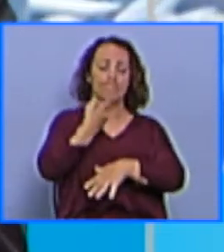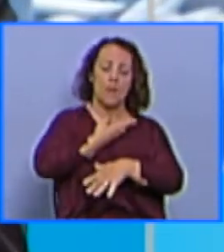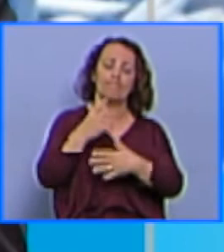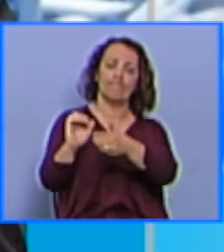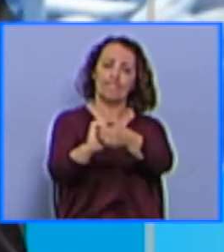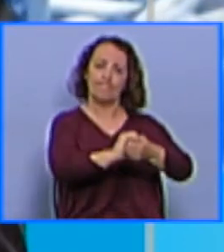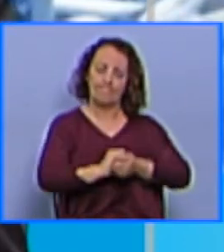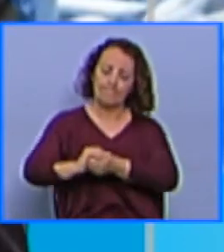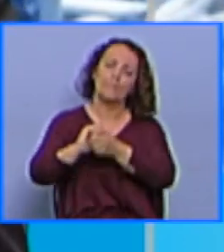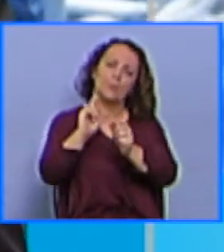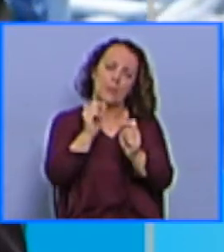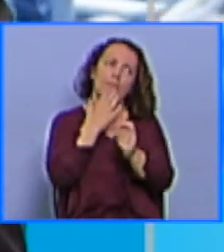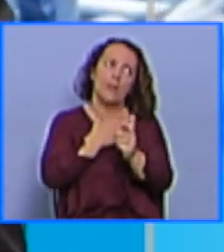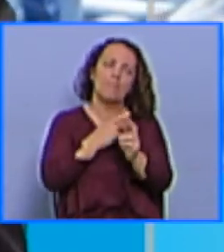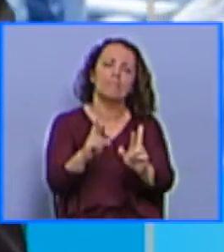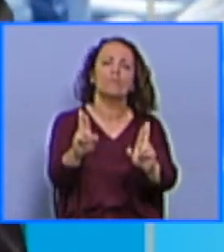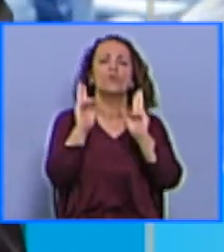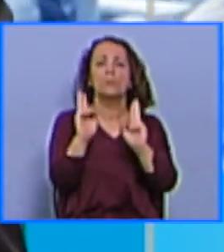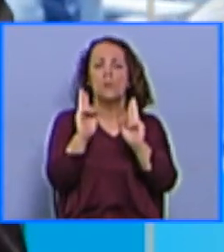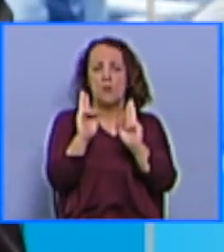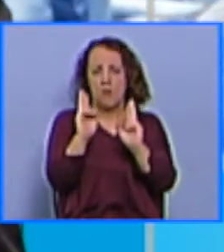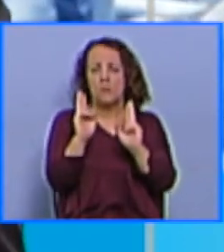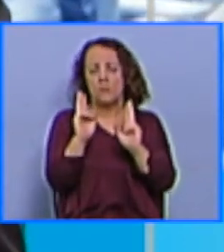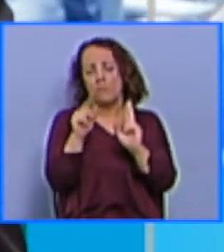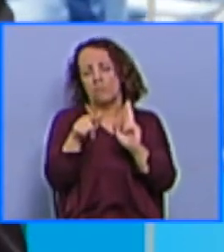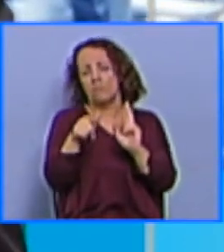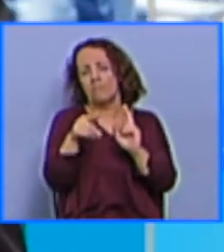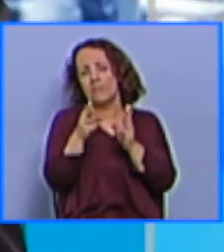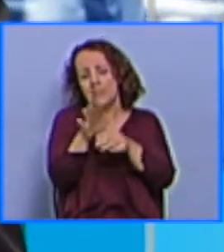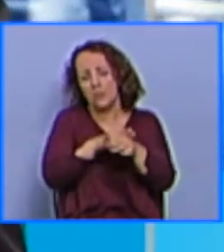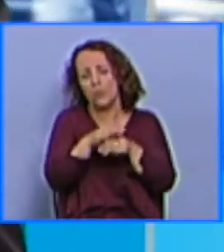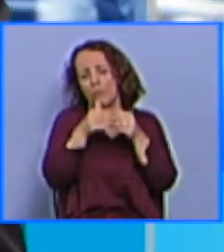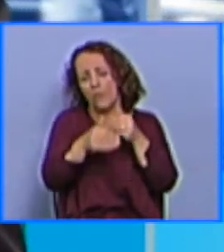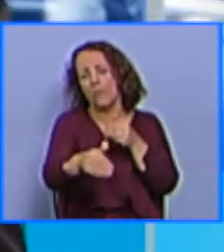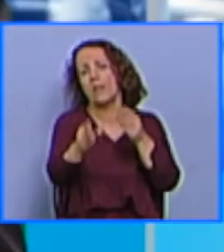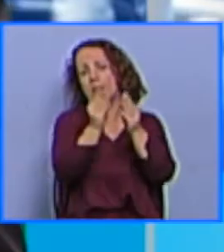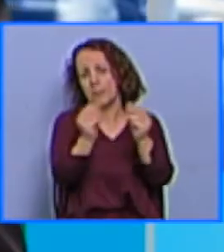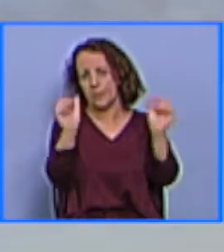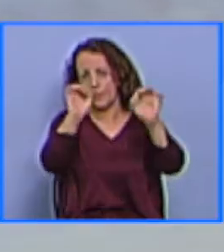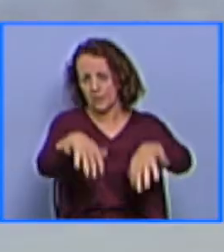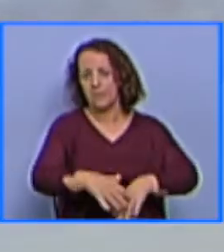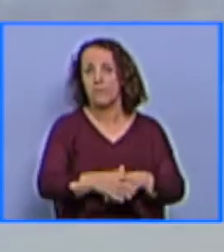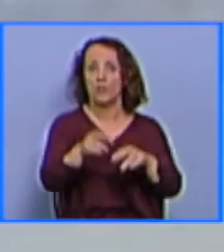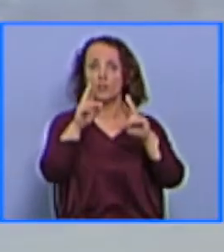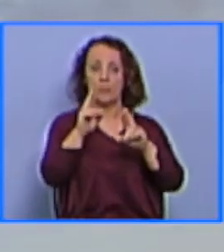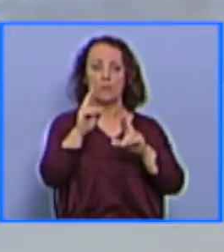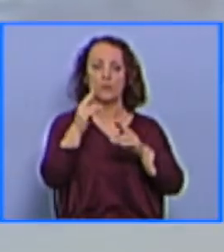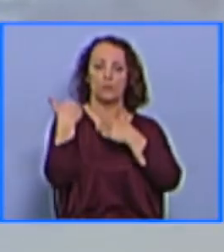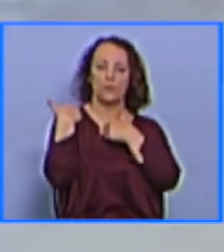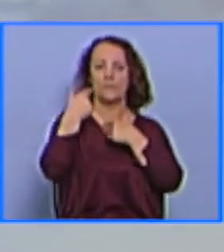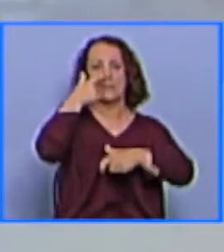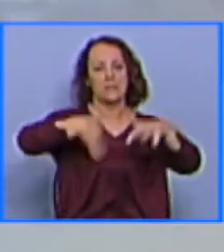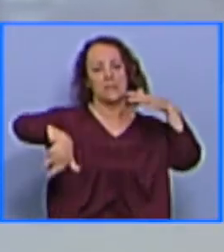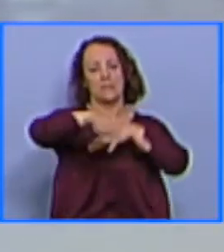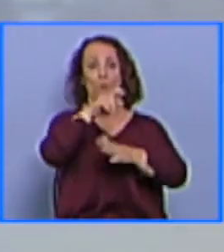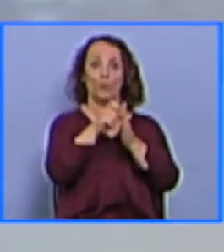a esperança, naturalmente, que esta situação termine. Esperamos que se mantenha a responsabilidade cívica de todos os cidadãos, é precisamente o ponto